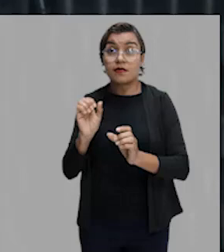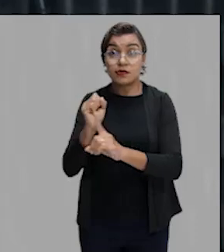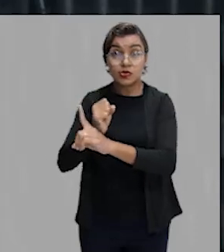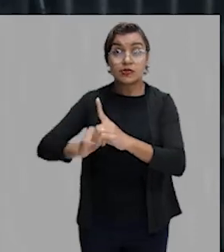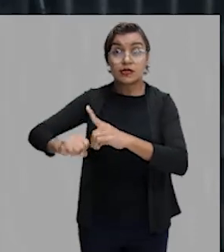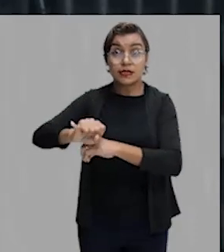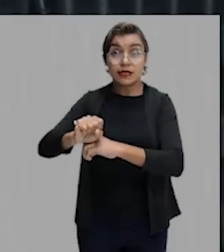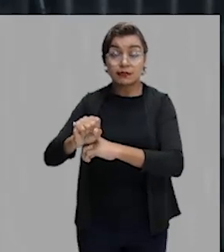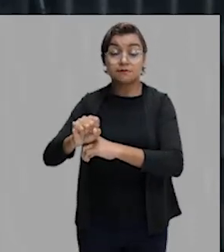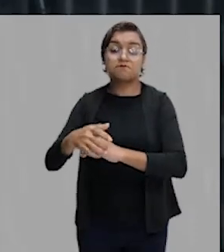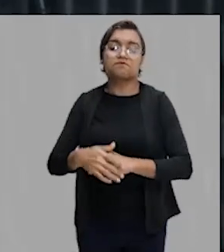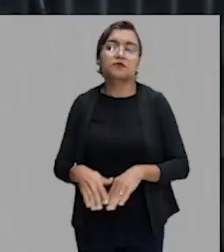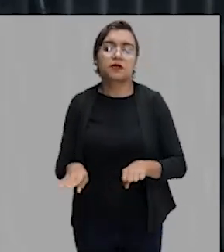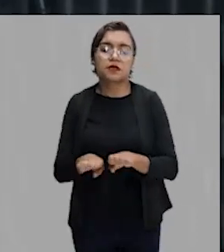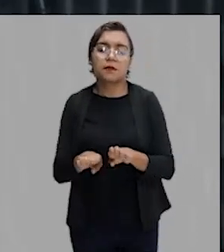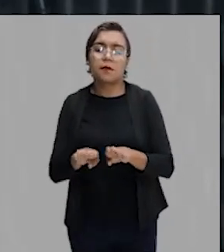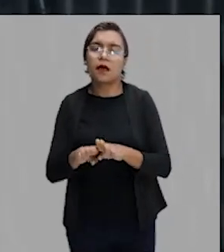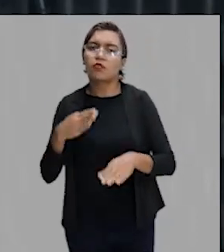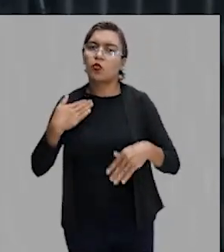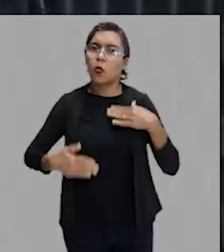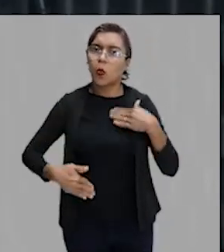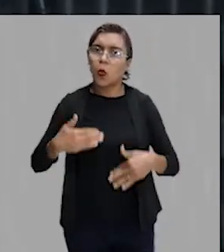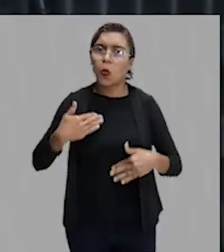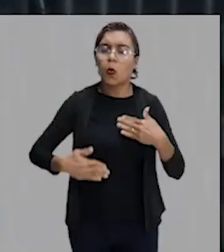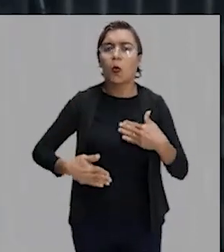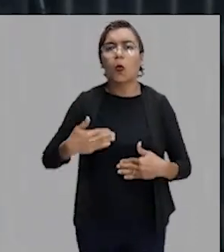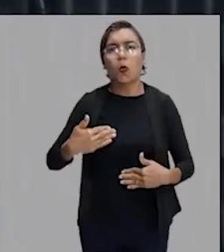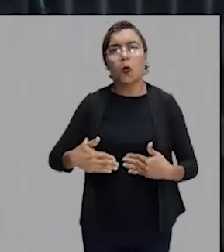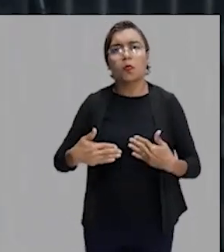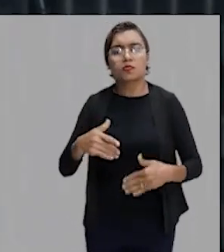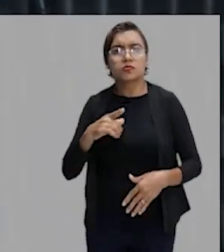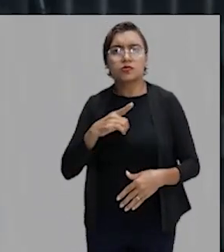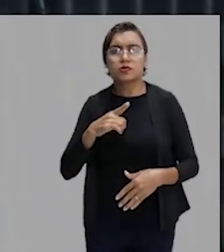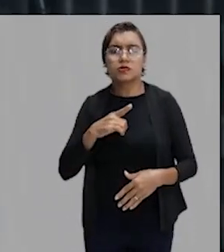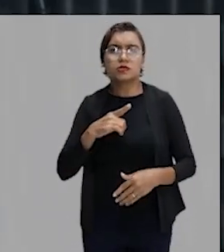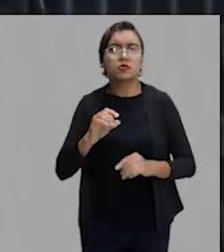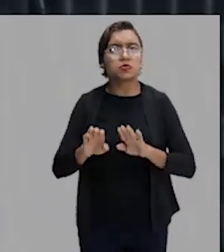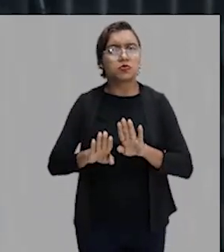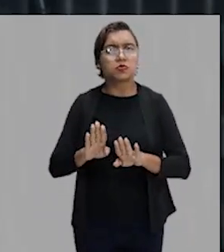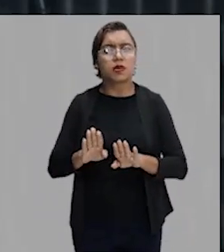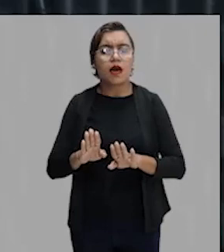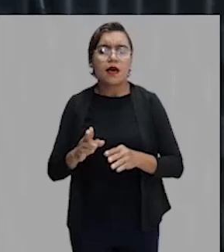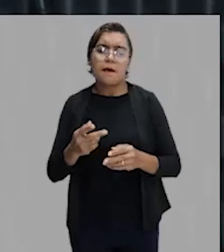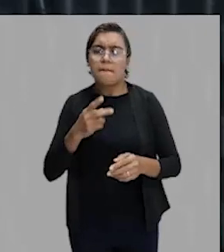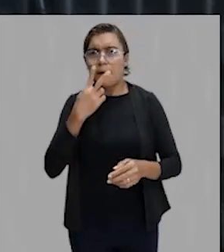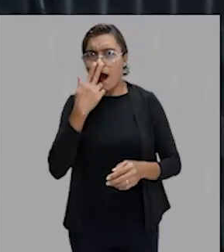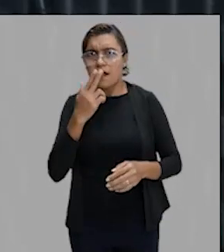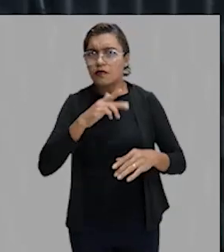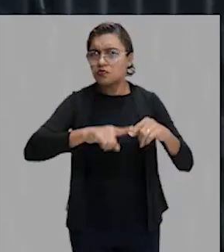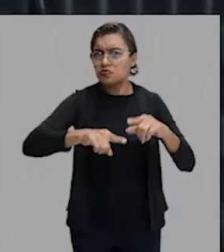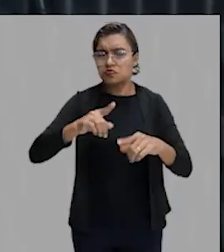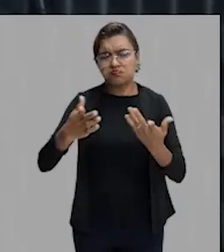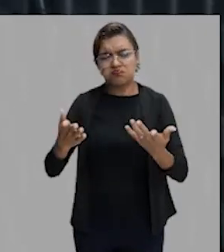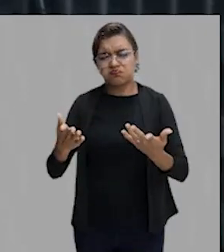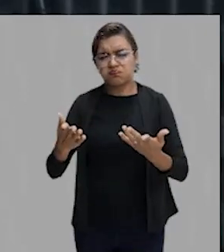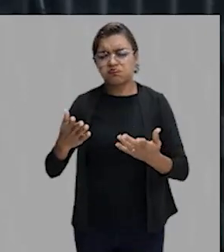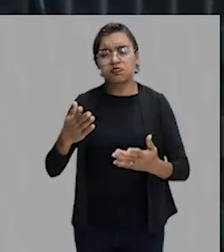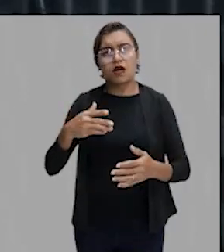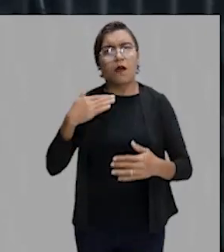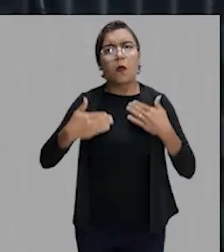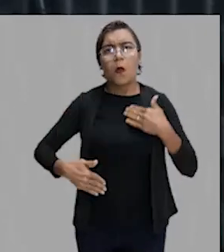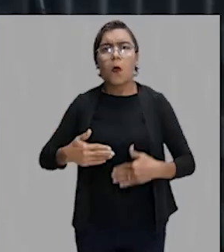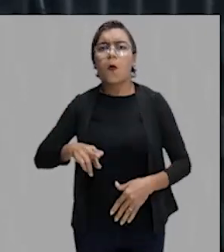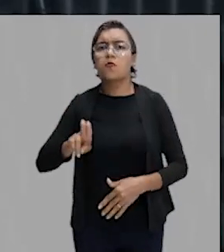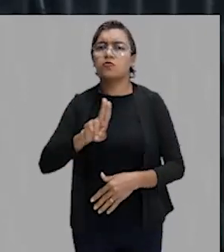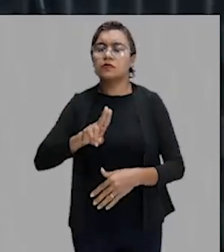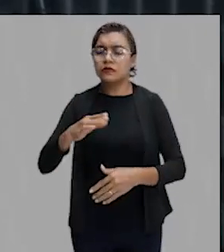O direito à integridade do seu corpo também. Então o corpo passa a ser também um instrumento político na visão da segunda onda,